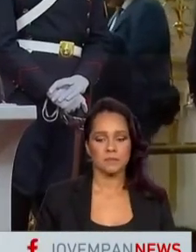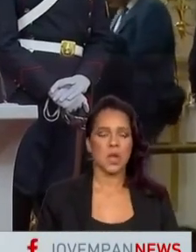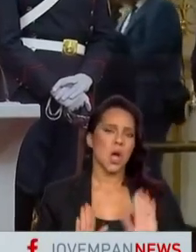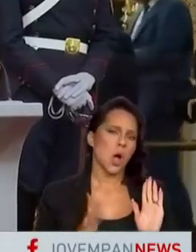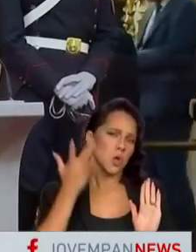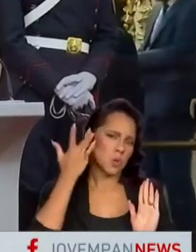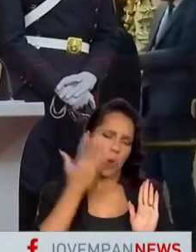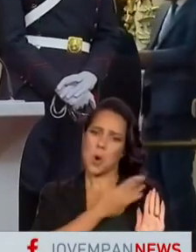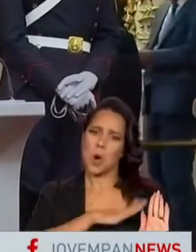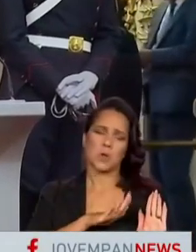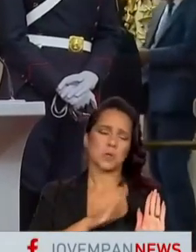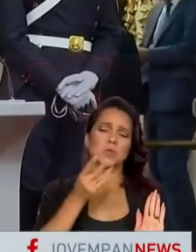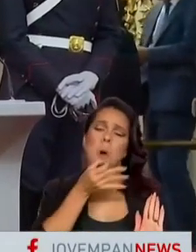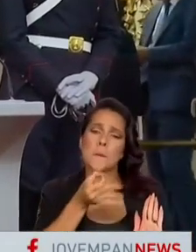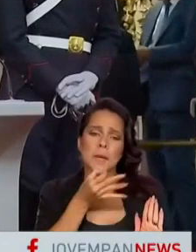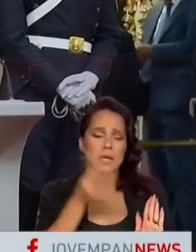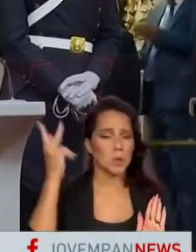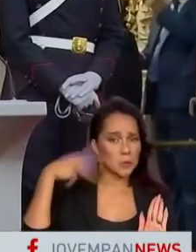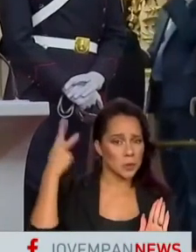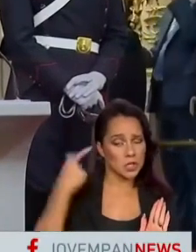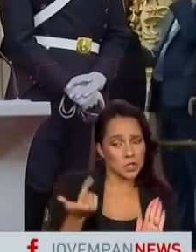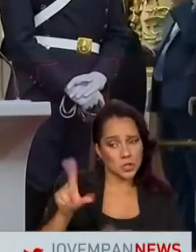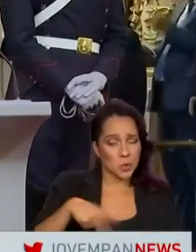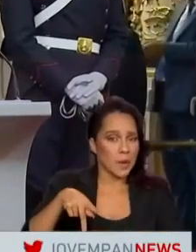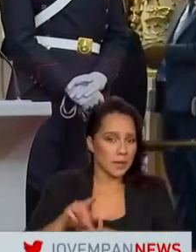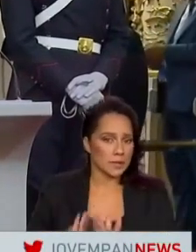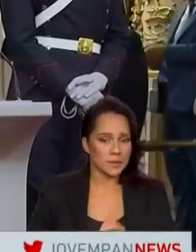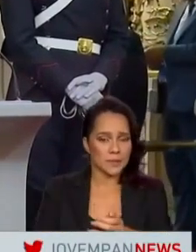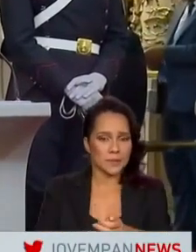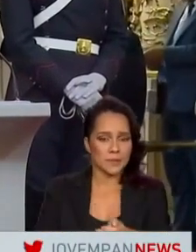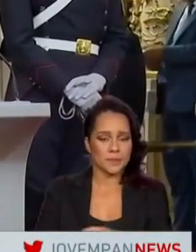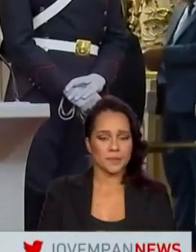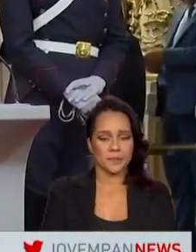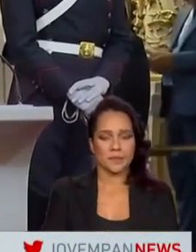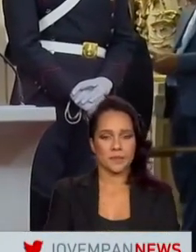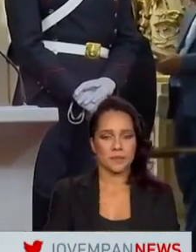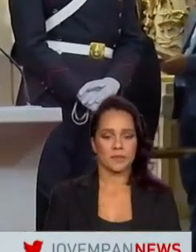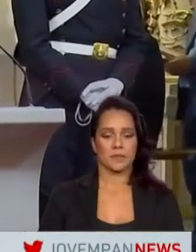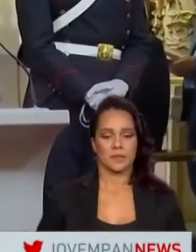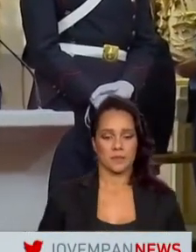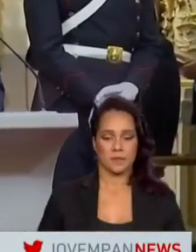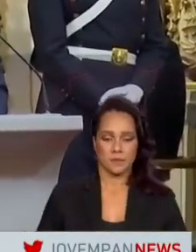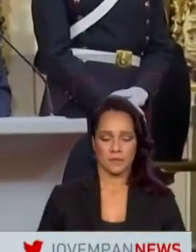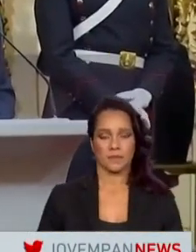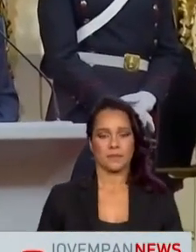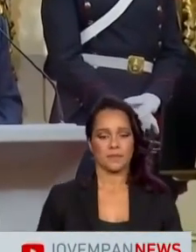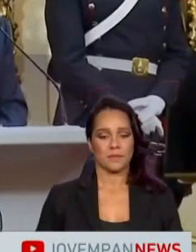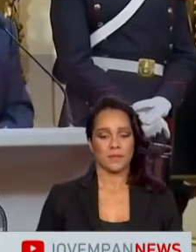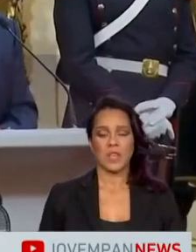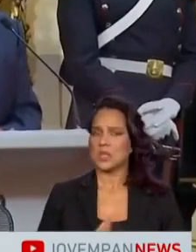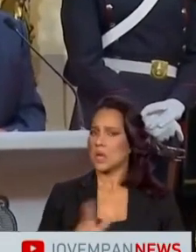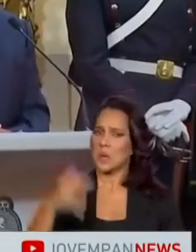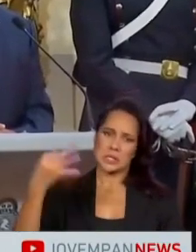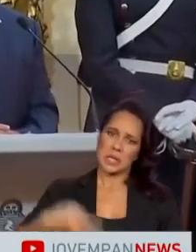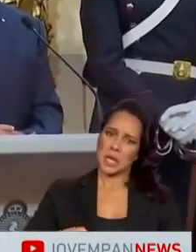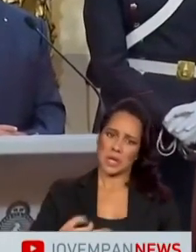gosto de dar palpite sobre a política de outro país. Não me gusta hablar sobre a política de outros países. Não é